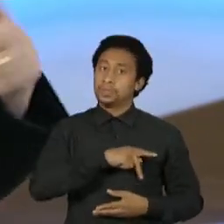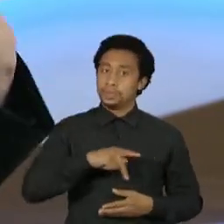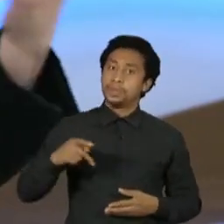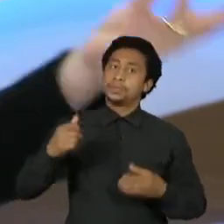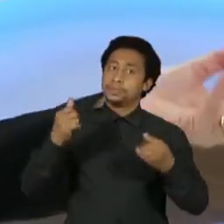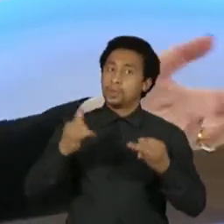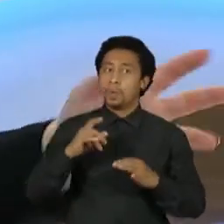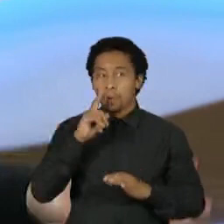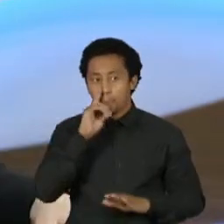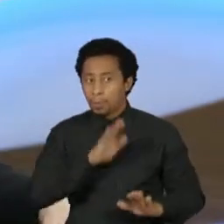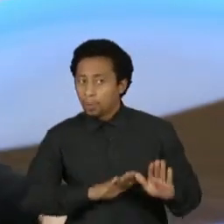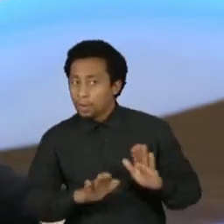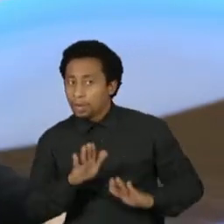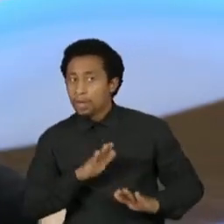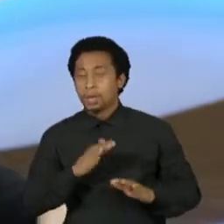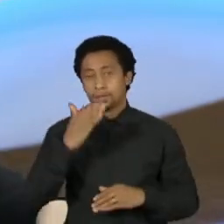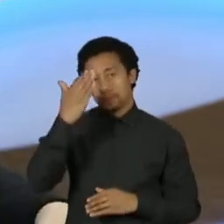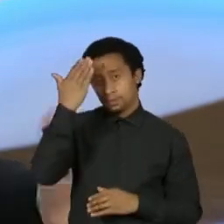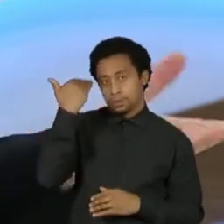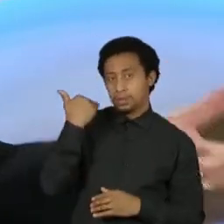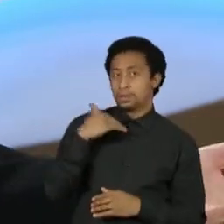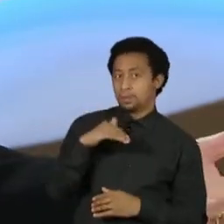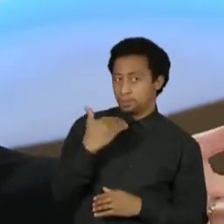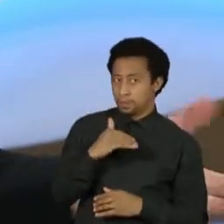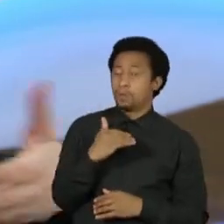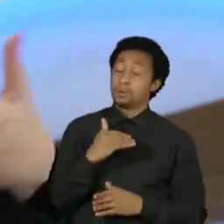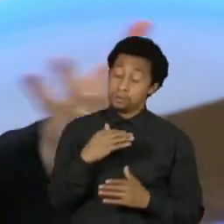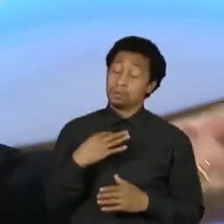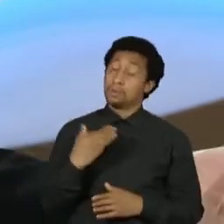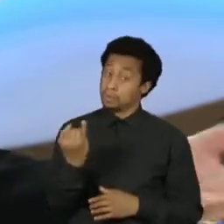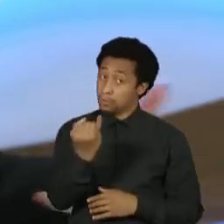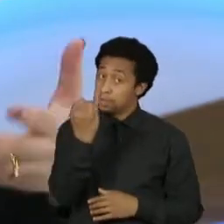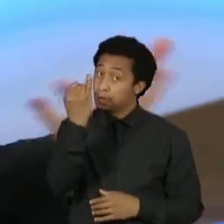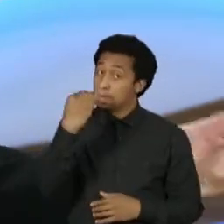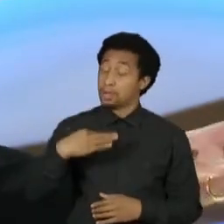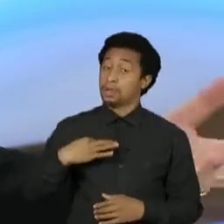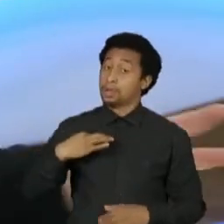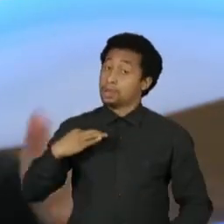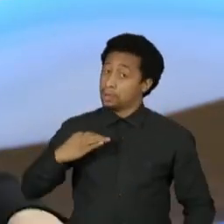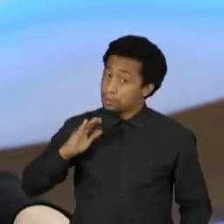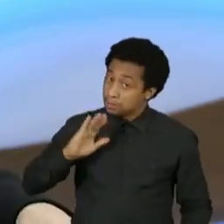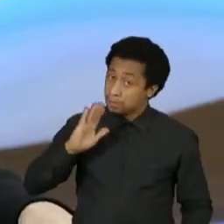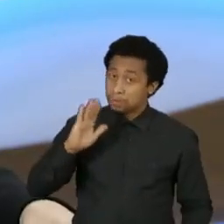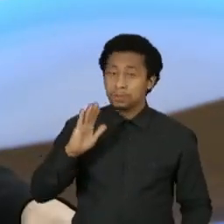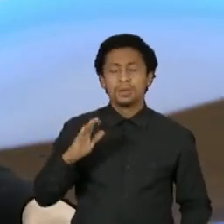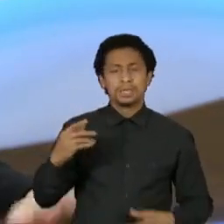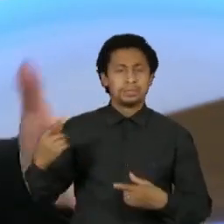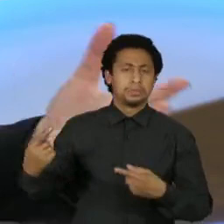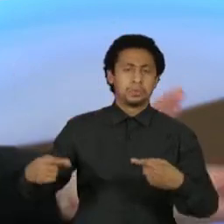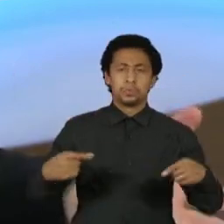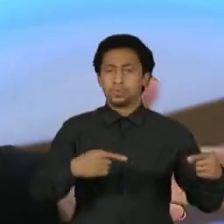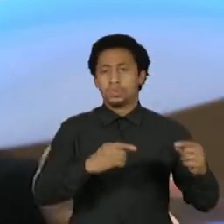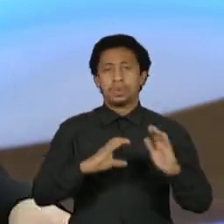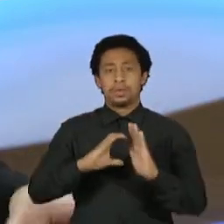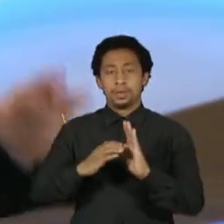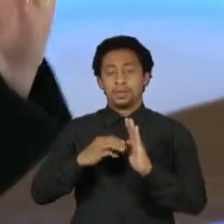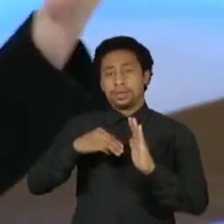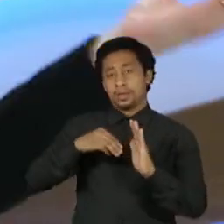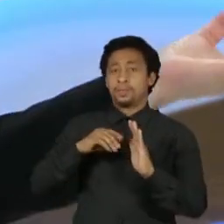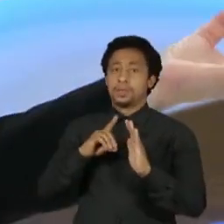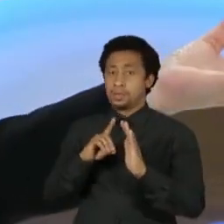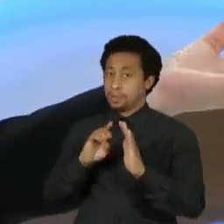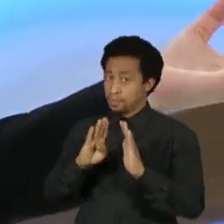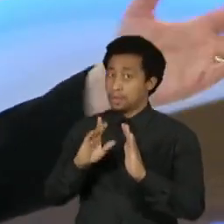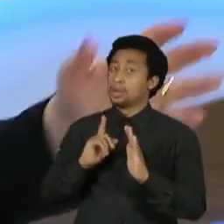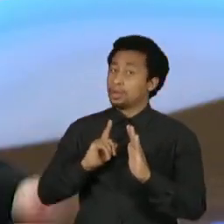tem que ficar de olho a Simone não é fora não é carta fora do baralho e alguns que já são Mas a gente nunca discutimos que dentro do MDB tem e os ministros